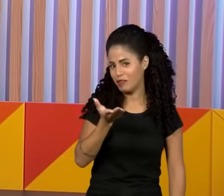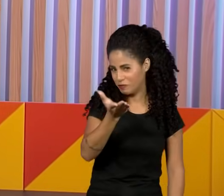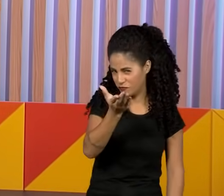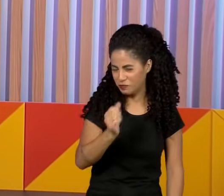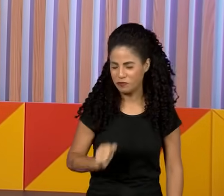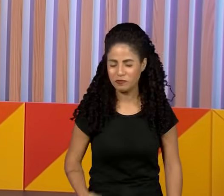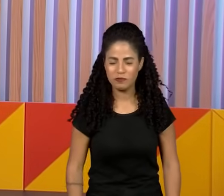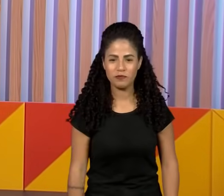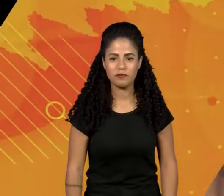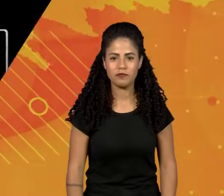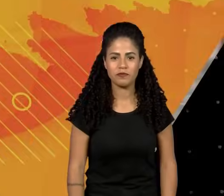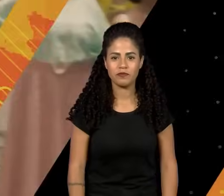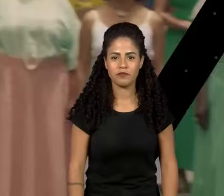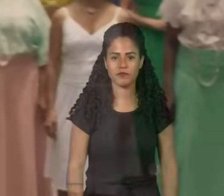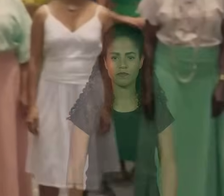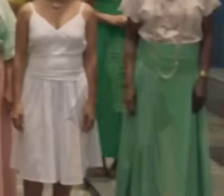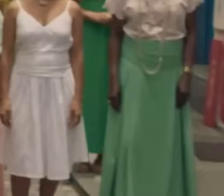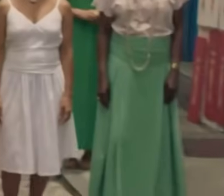no que vamos ter.